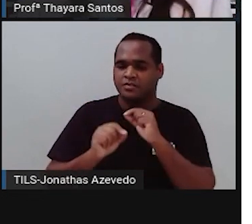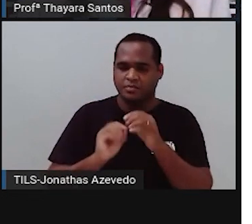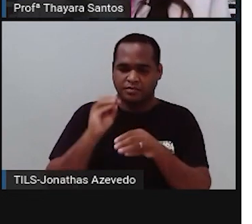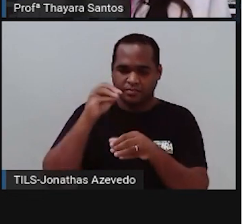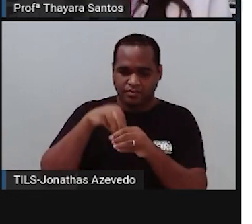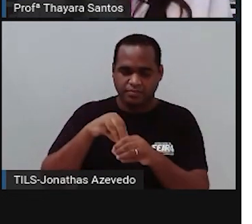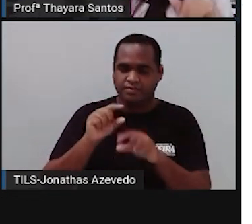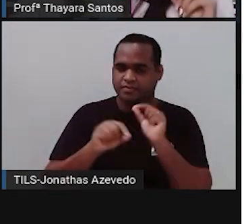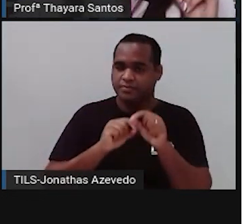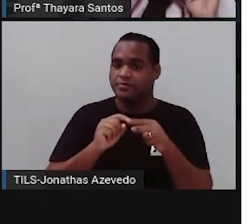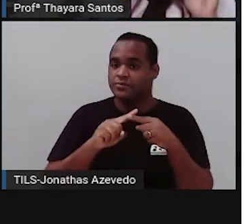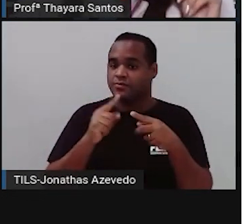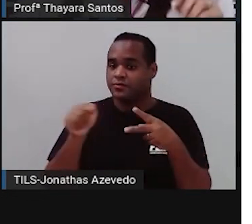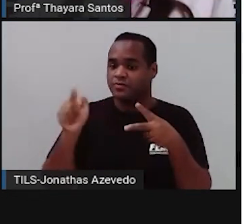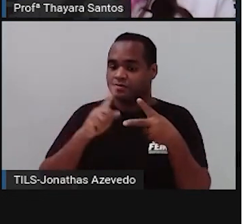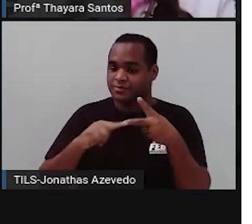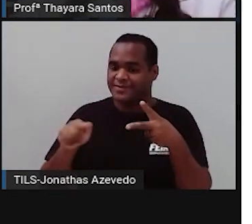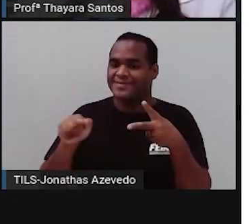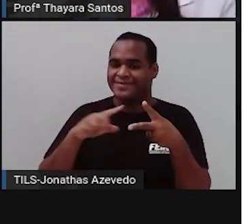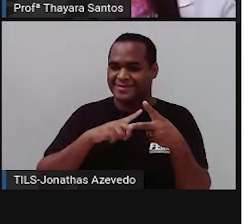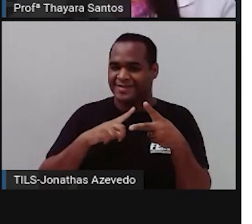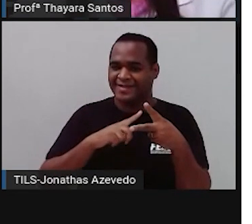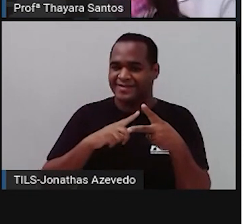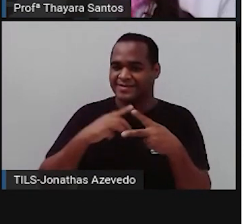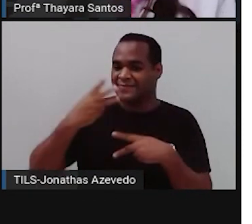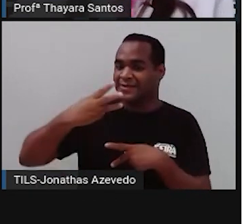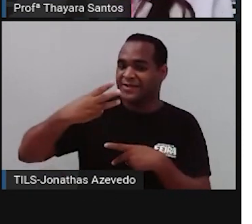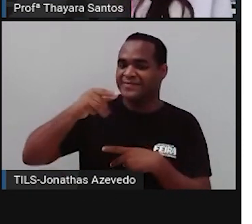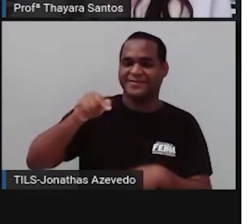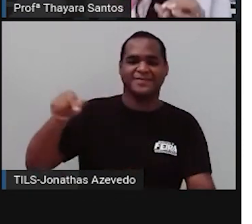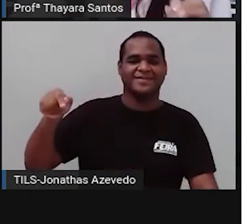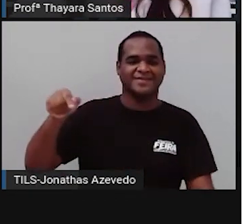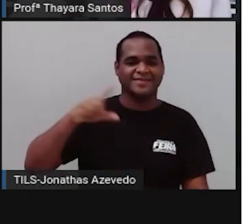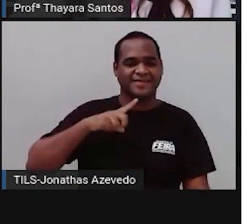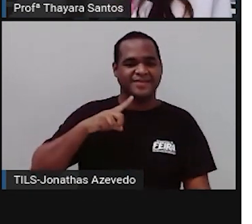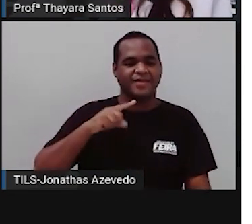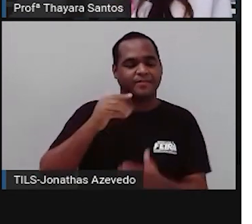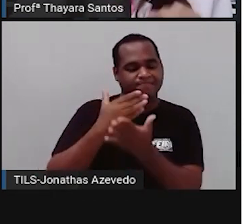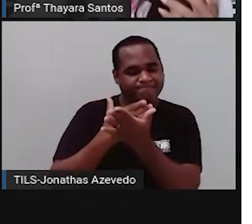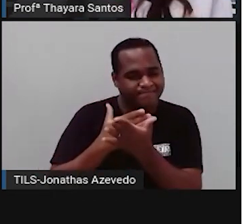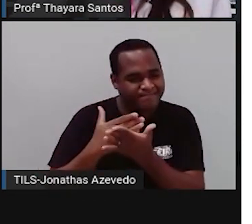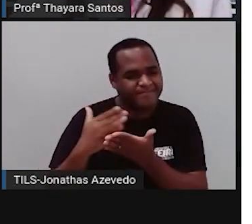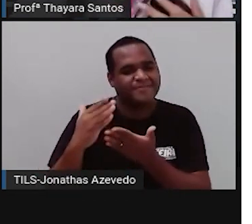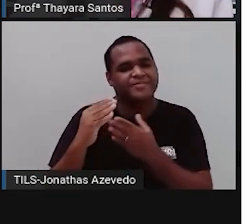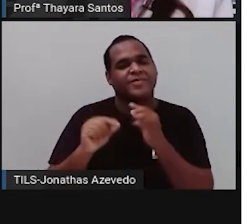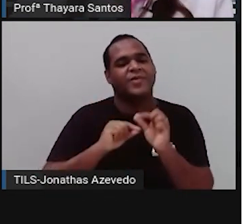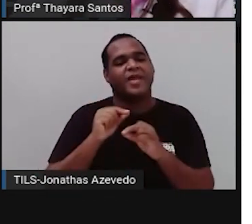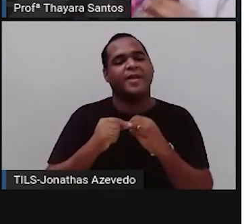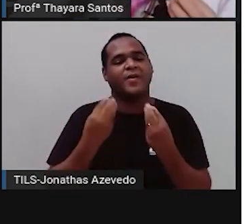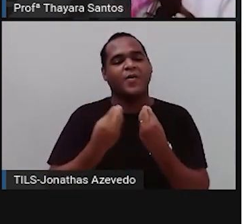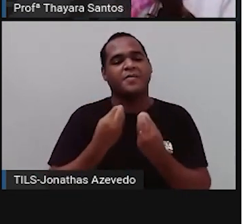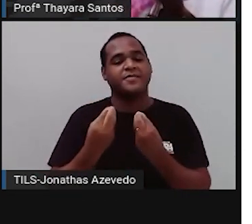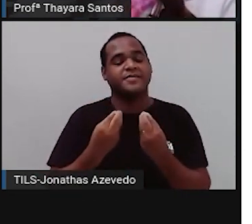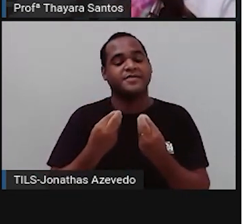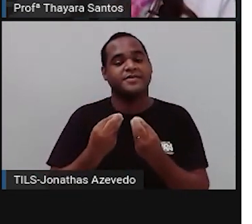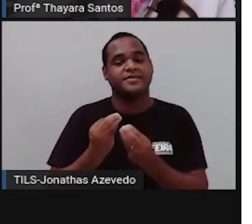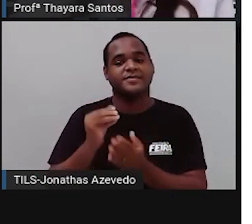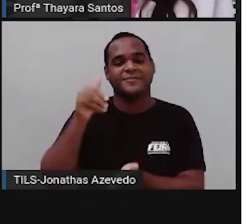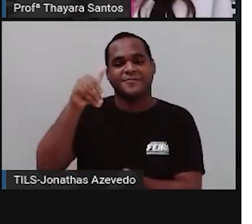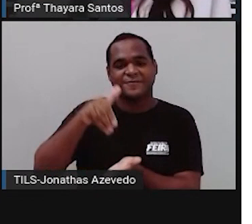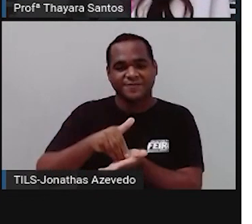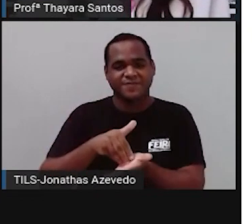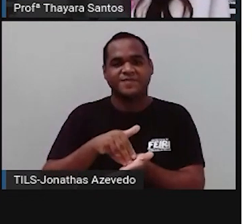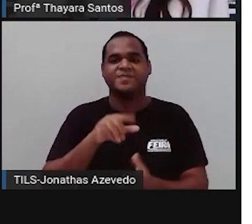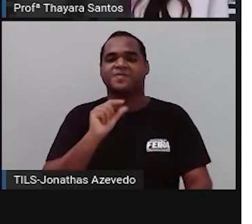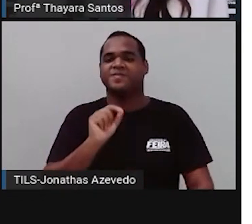de gestação. A partir da 3ª semana, aí a gente já inicia-se a última etapa